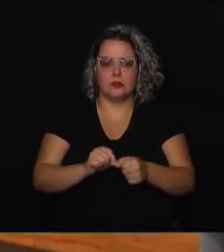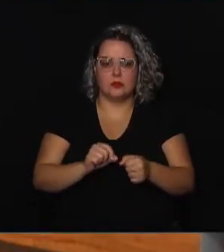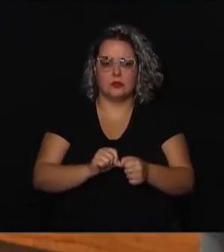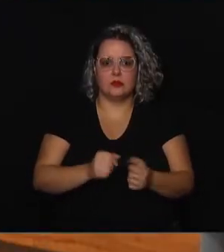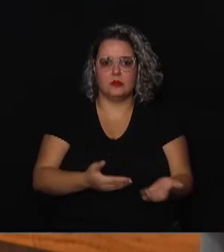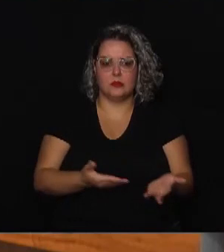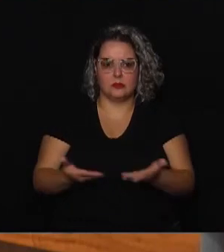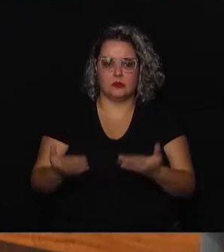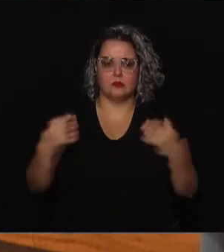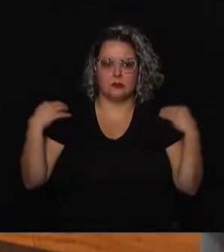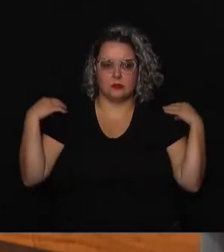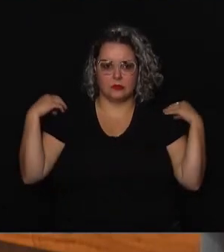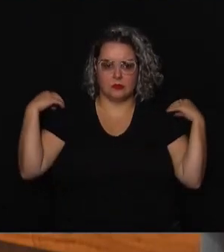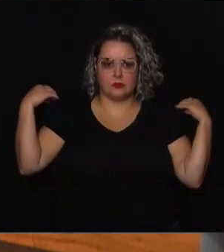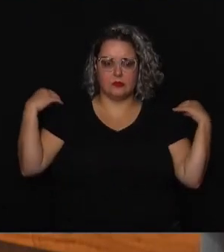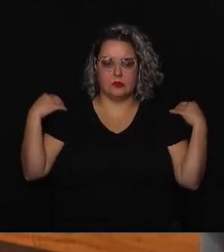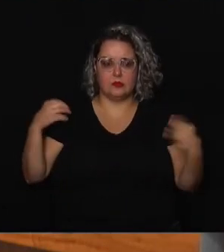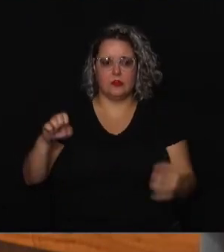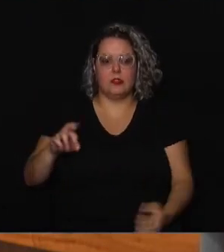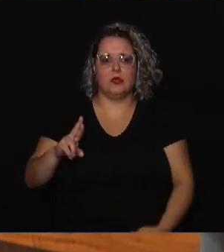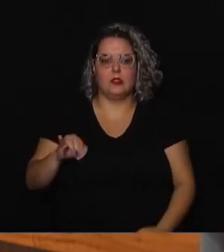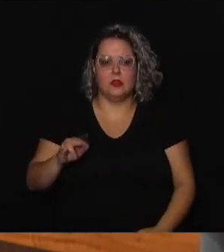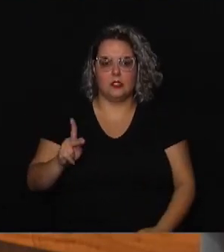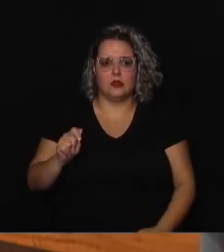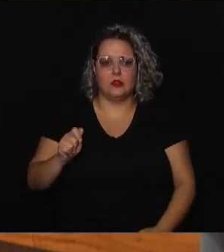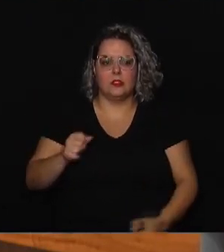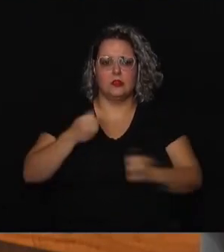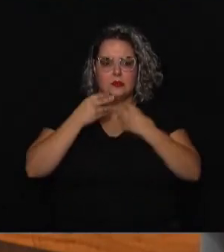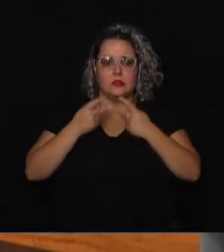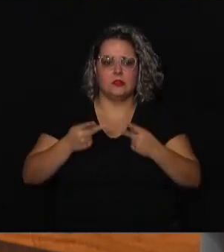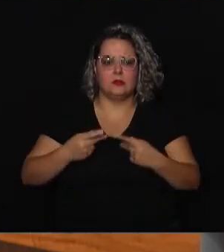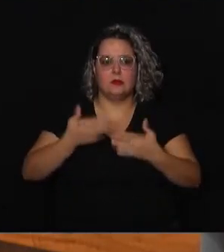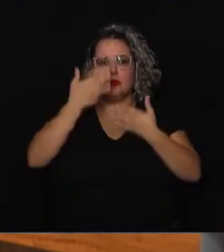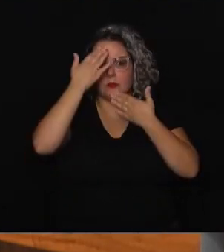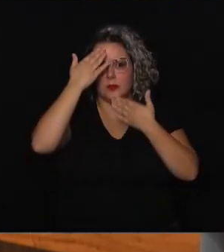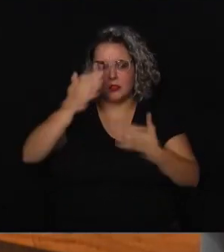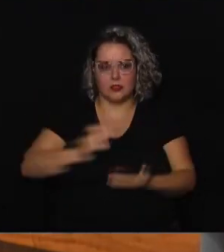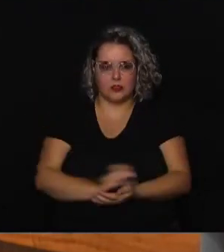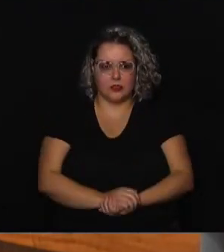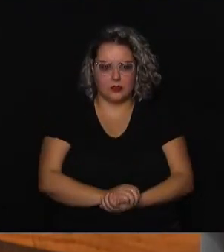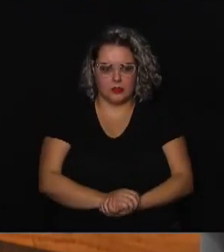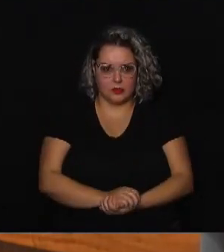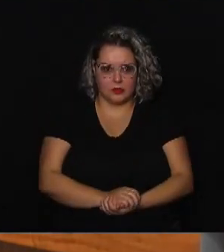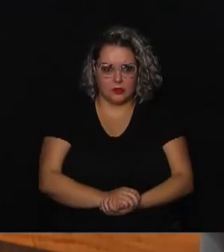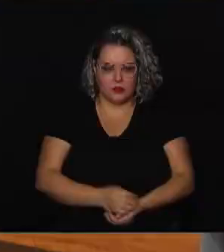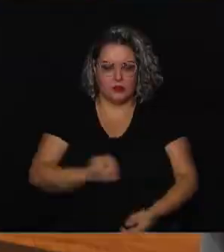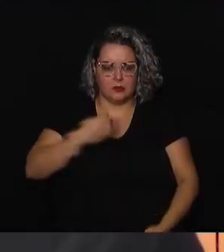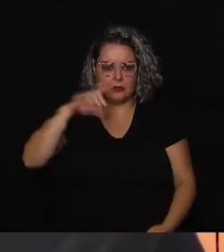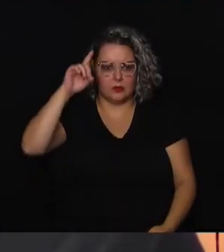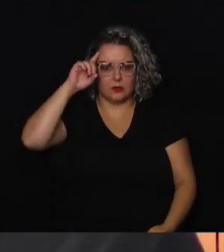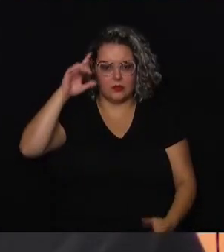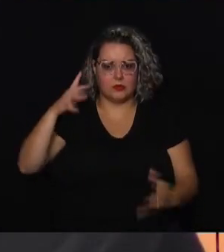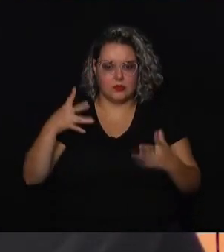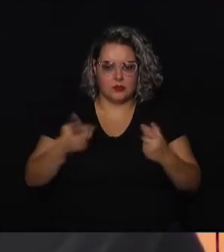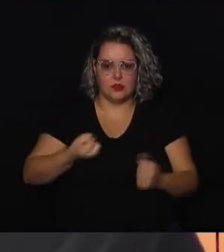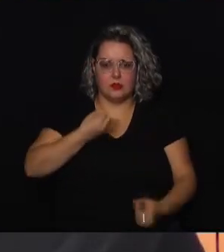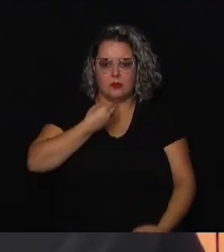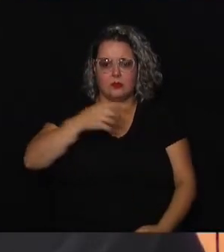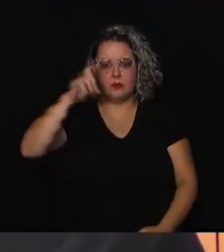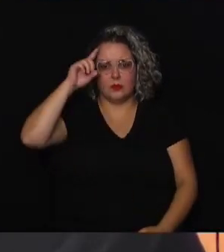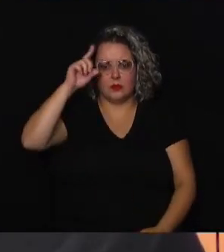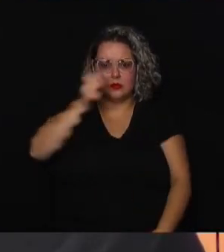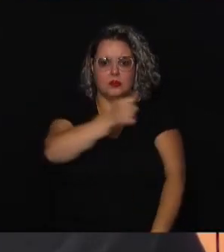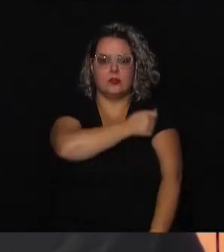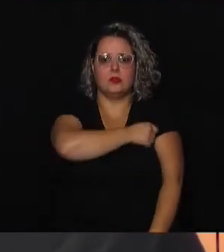apresentação. Érica, fique à vontade, seja muito bem-vinda. Obrigada. Bom dia a todos, bom dia às autoridades